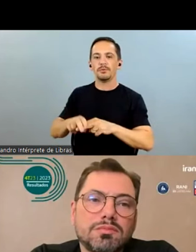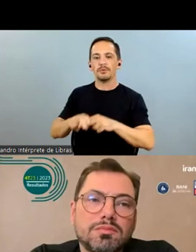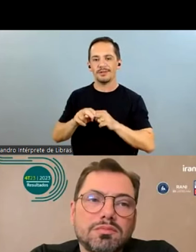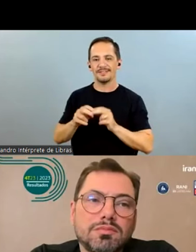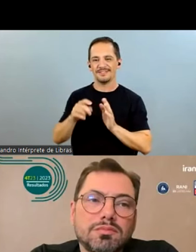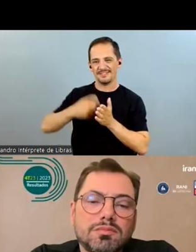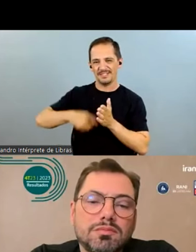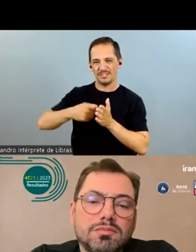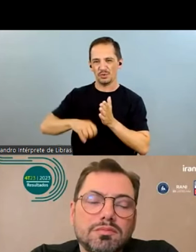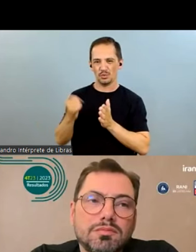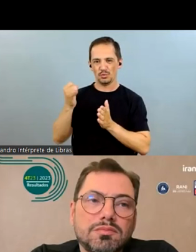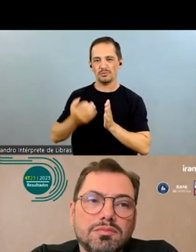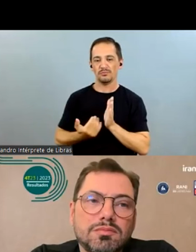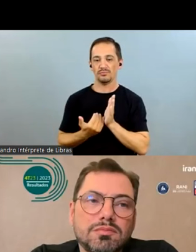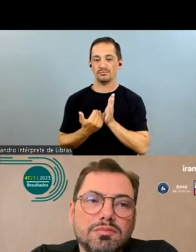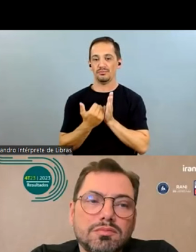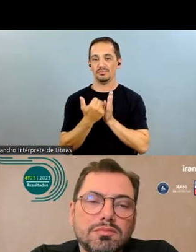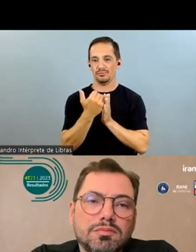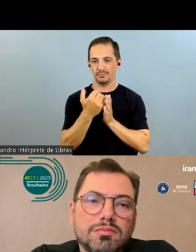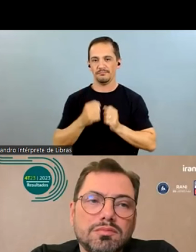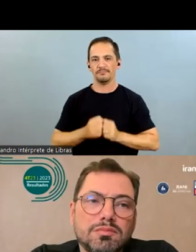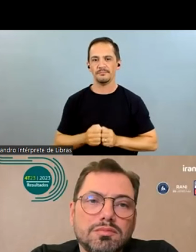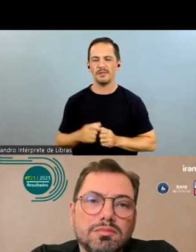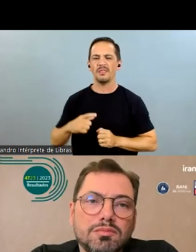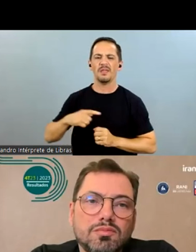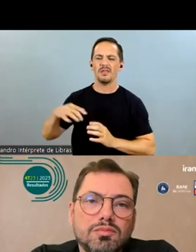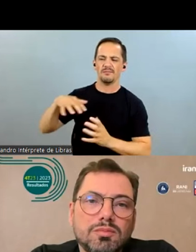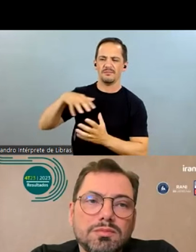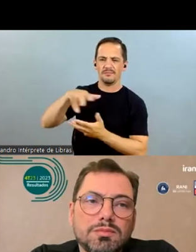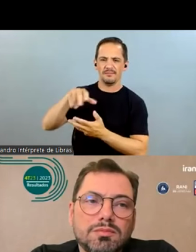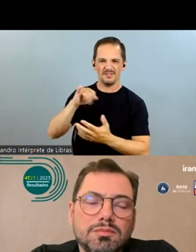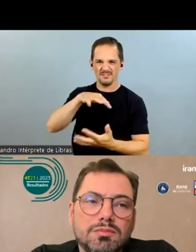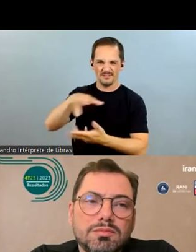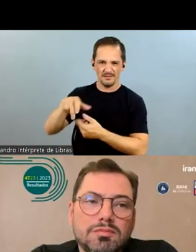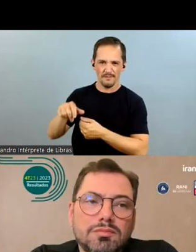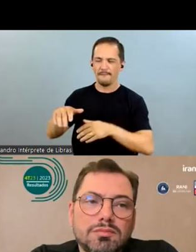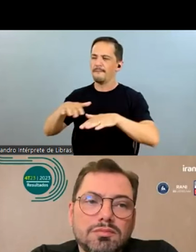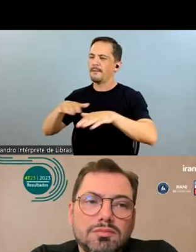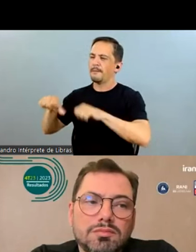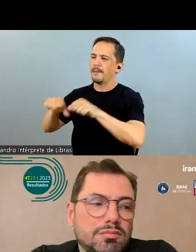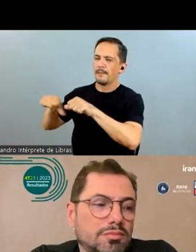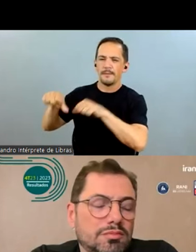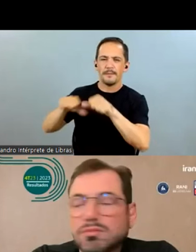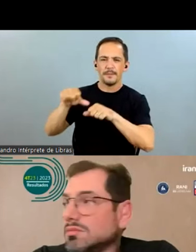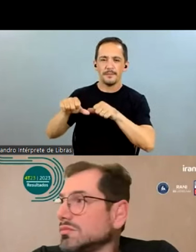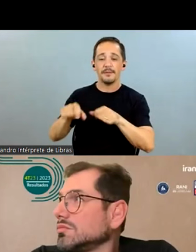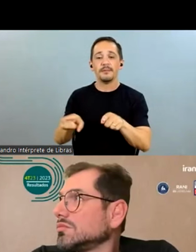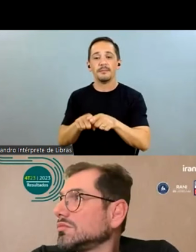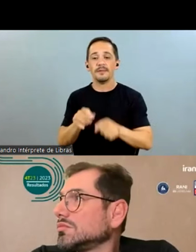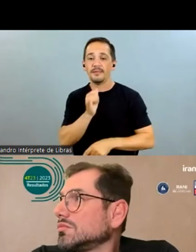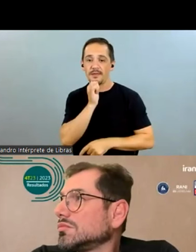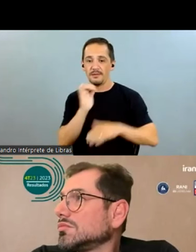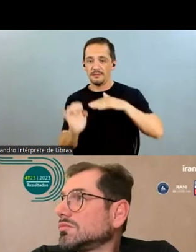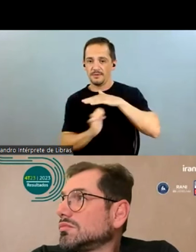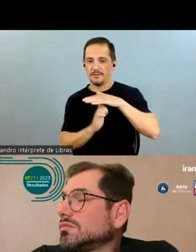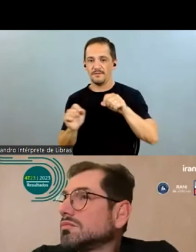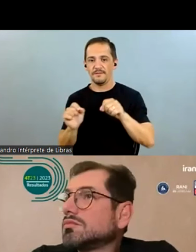que capturou tanto movimento internacional quanto local quanto eh um teste que a empresa faz eh junto a fundos